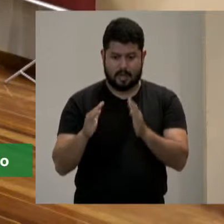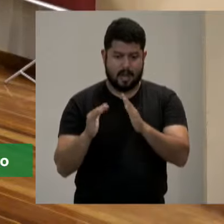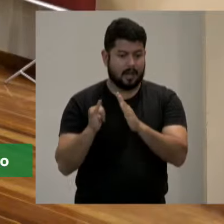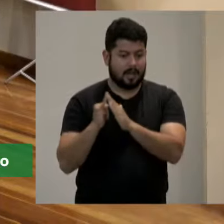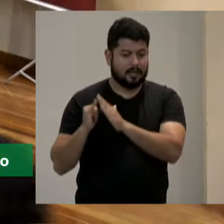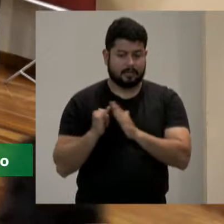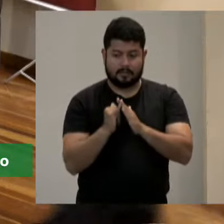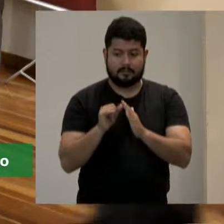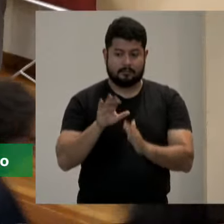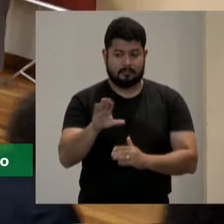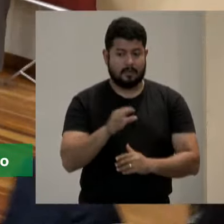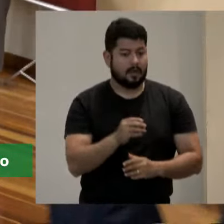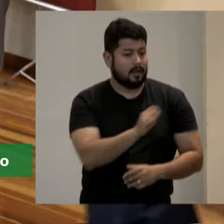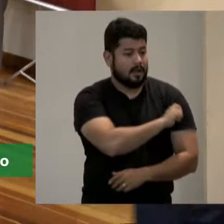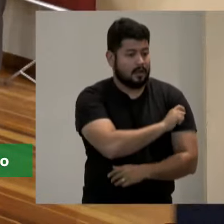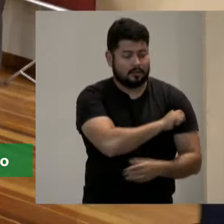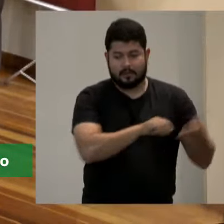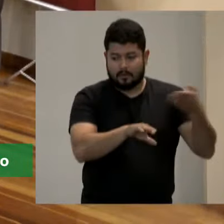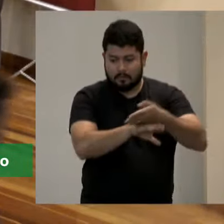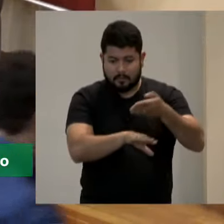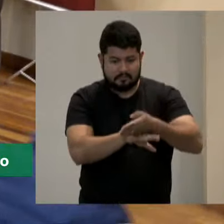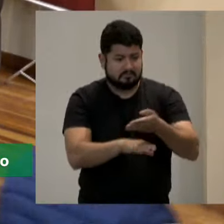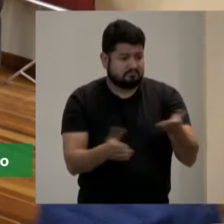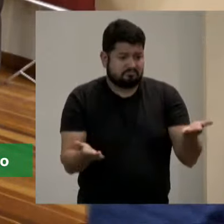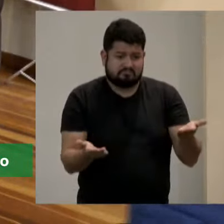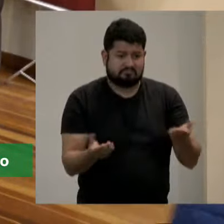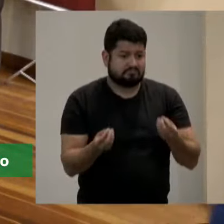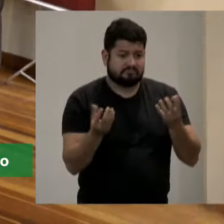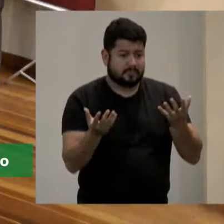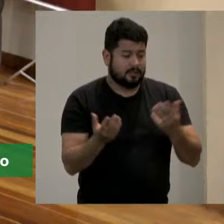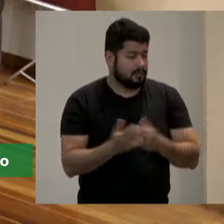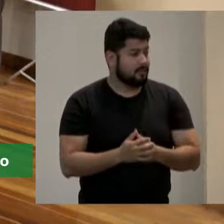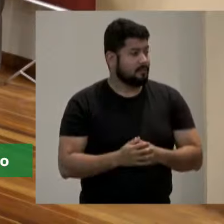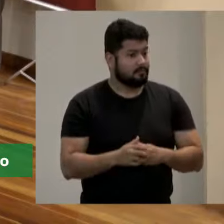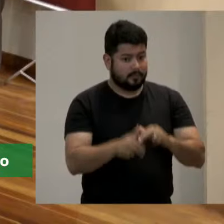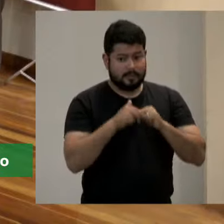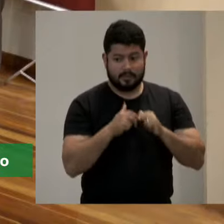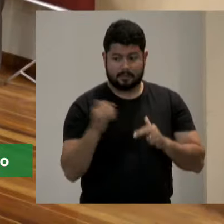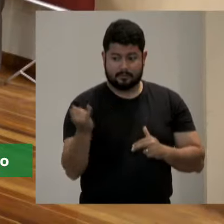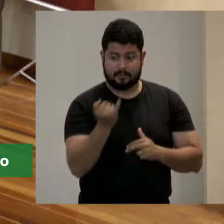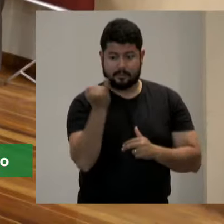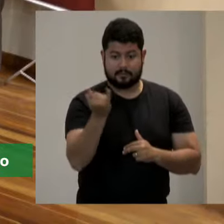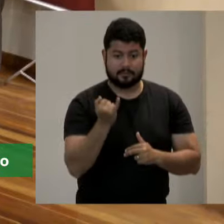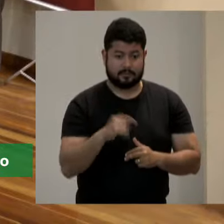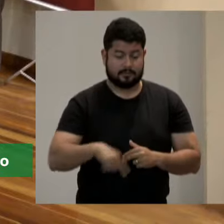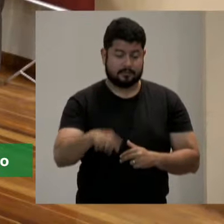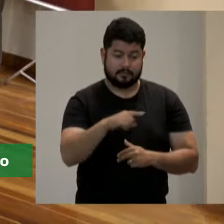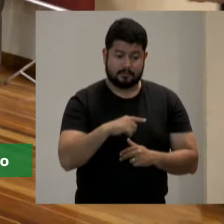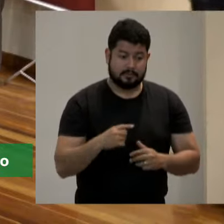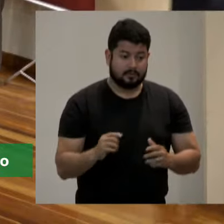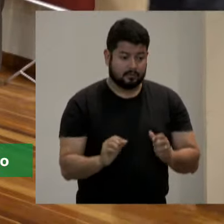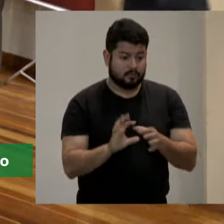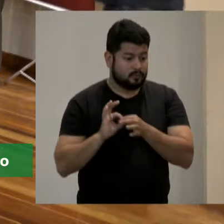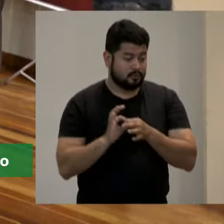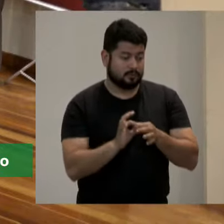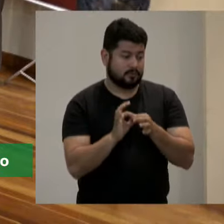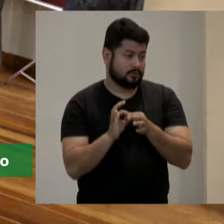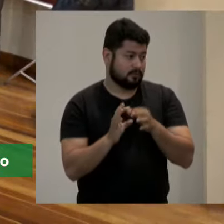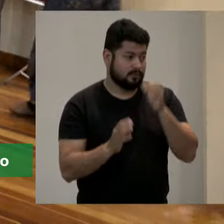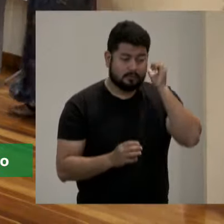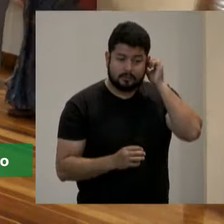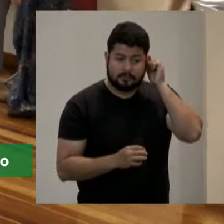Né? Então, eles são parte relevante da nossa conquista, que é esse